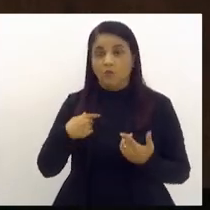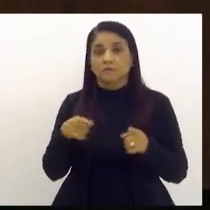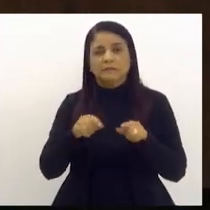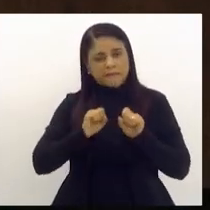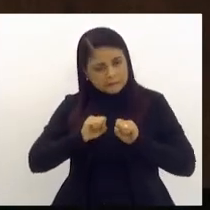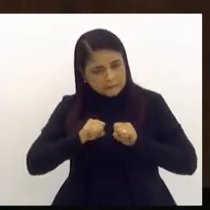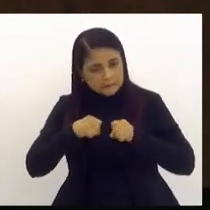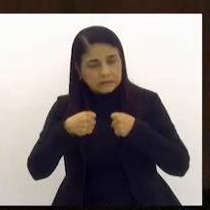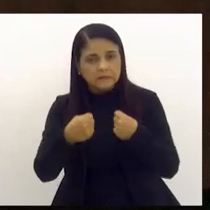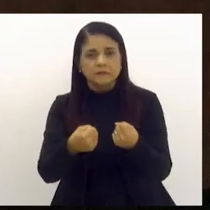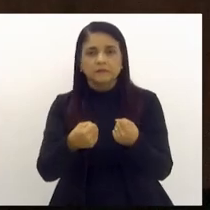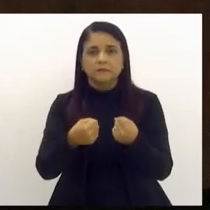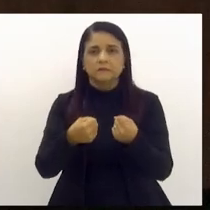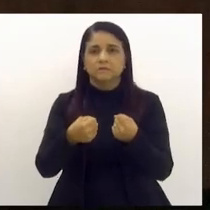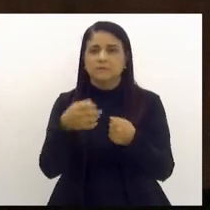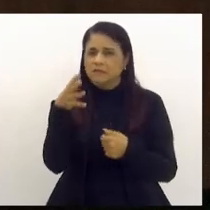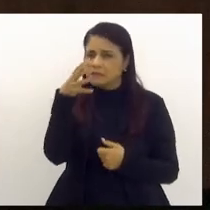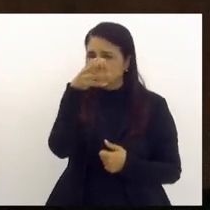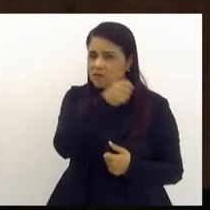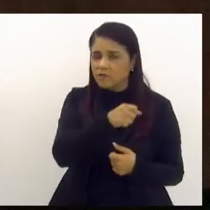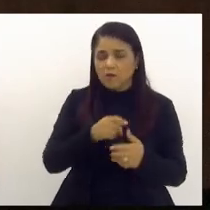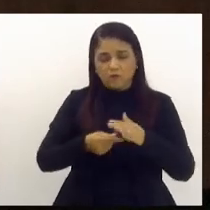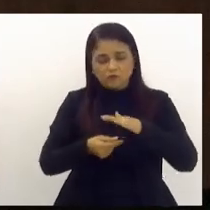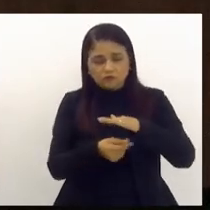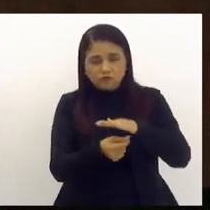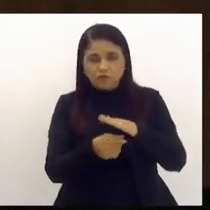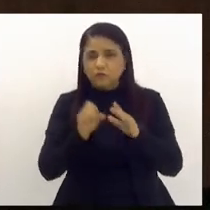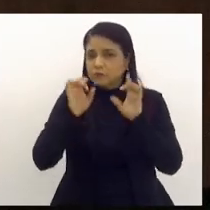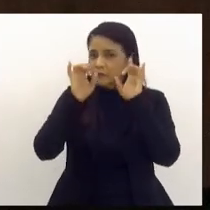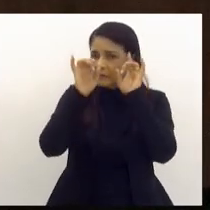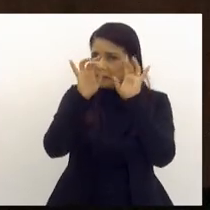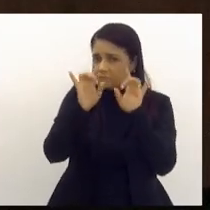um esforço muito grande para salvar os fundos especiais.